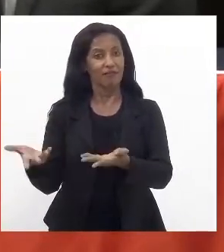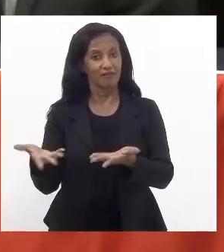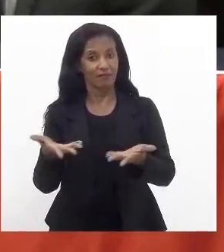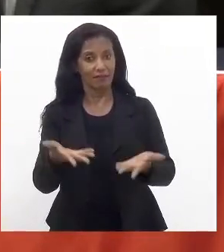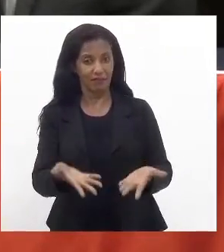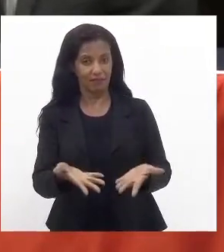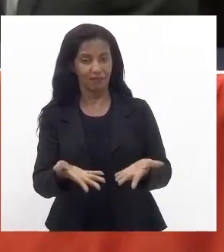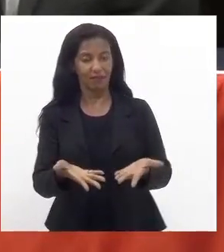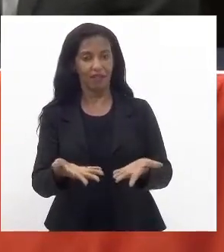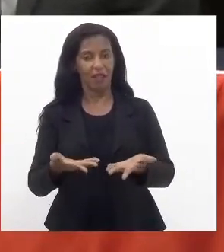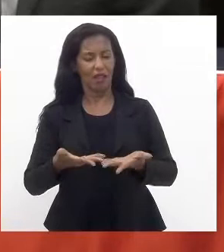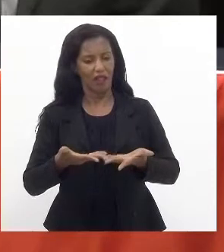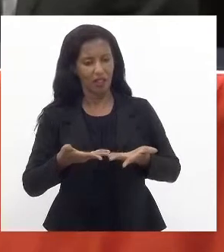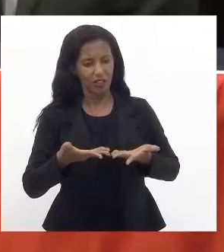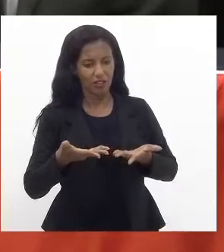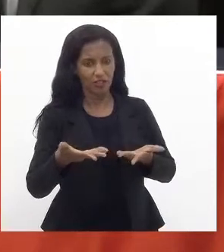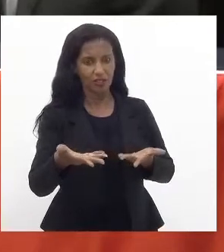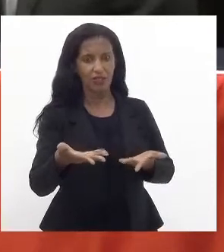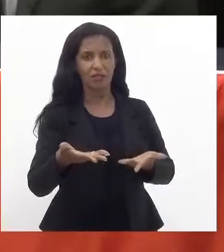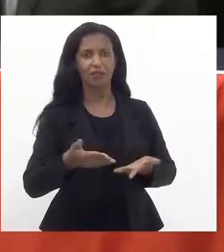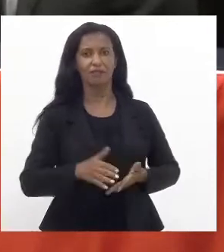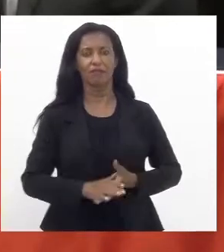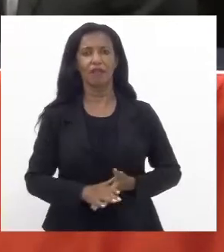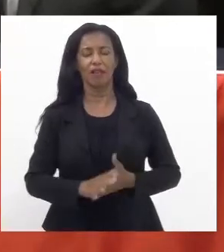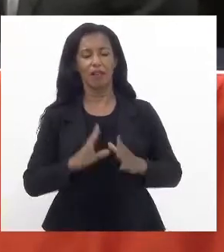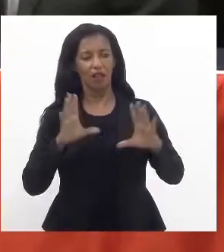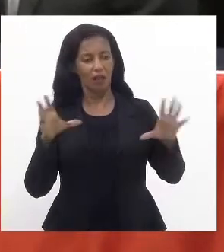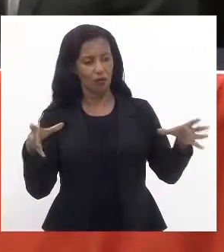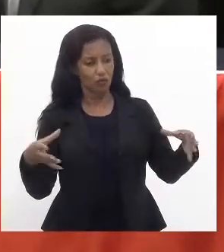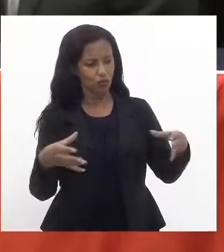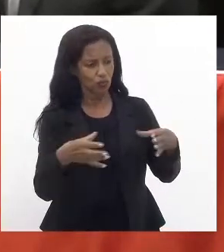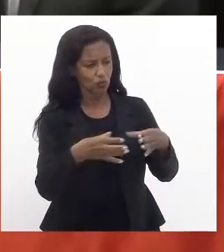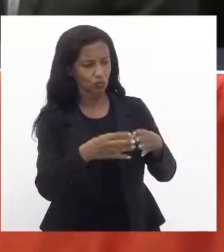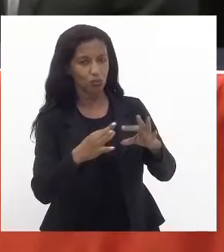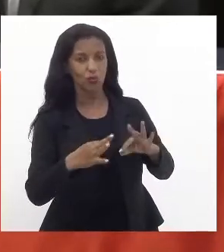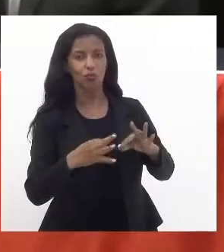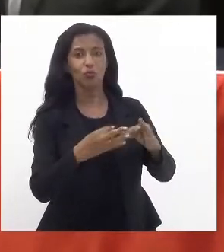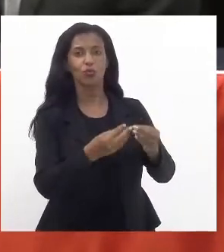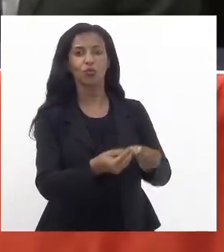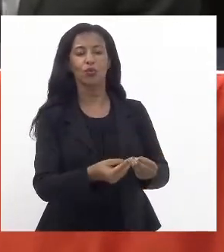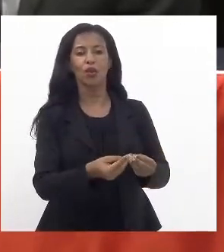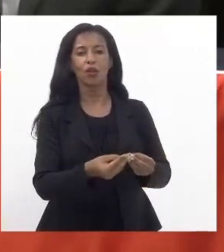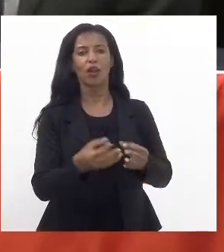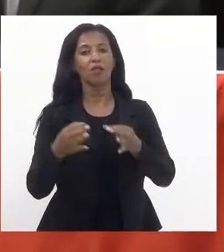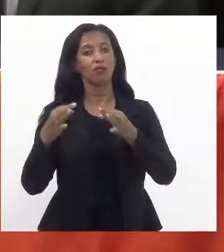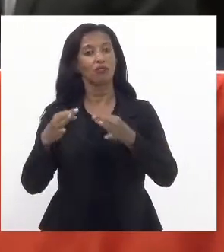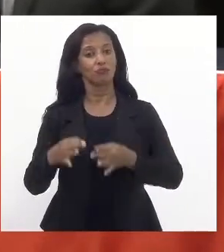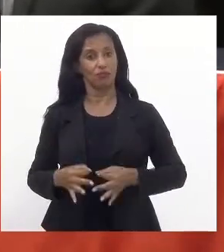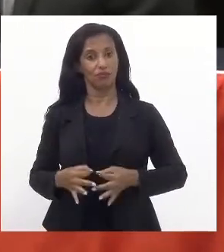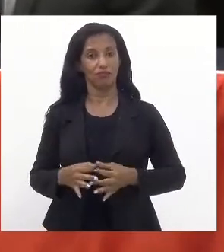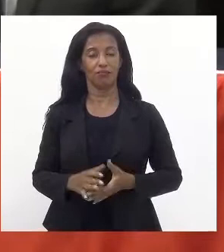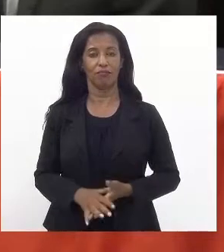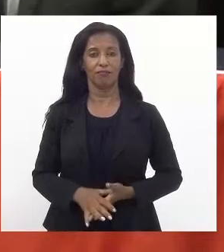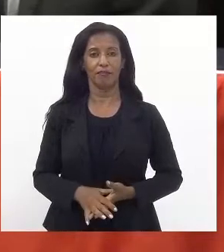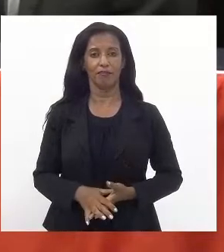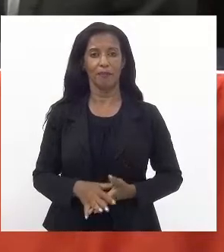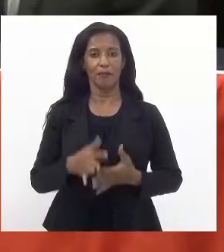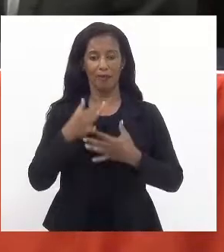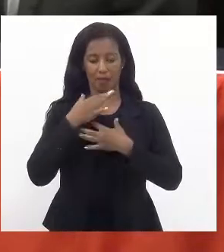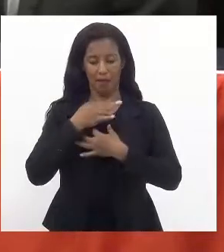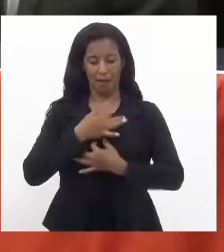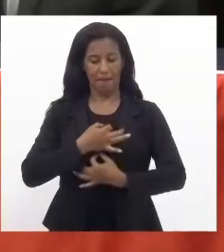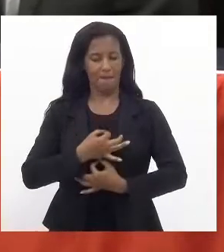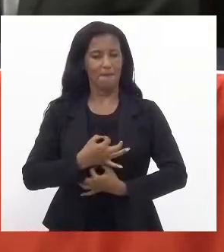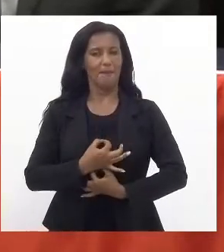evidentemente é extensivo, né, à colônia libanesa, é justíssima. Medalha Tiradentes é a